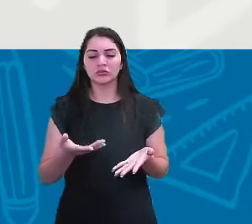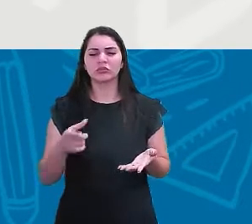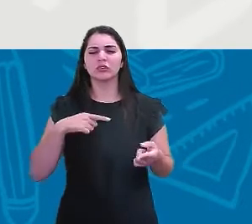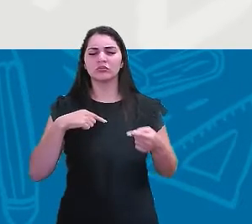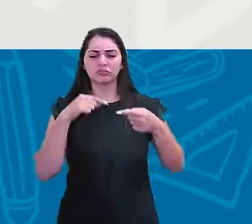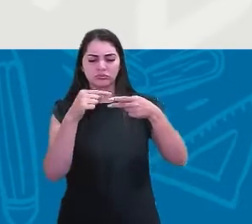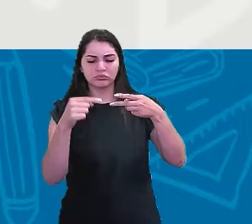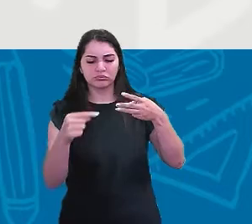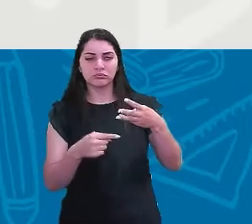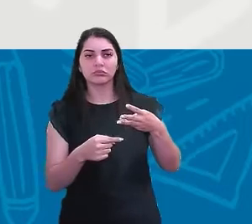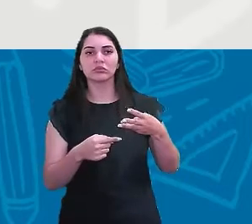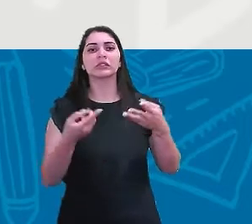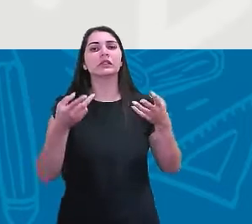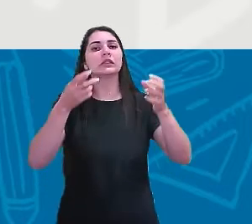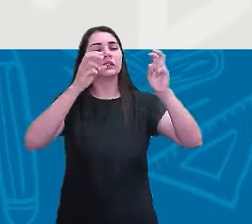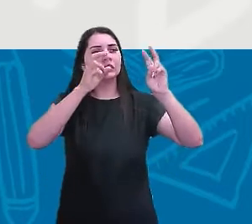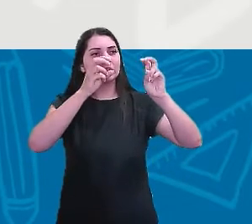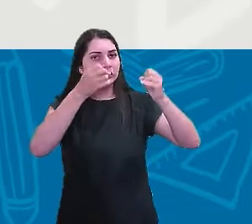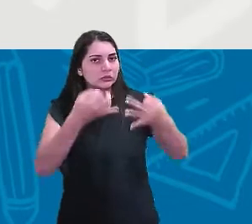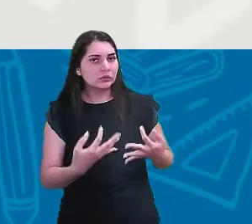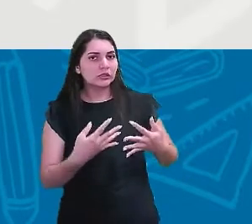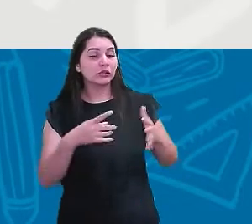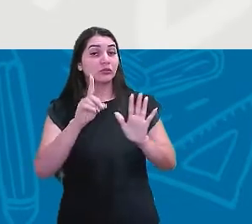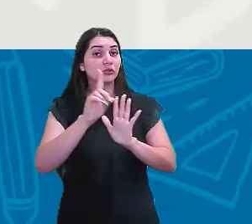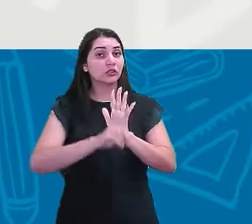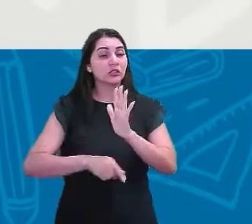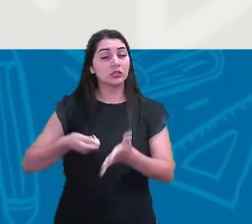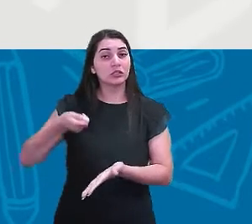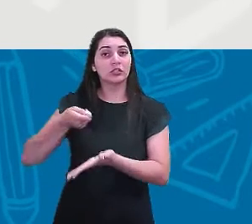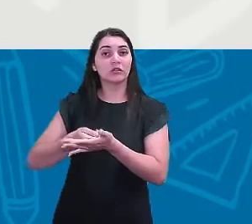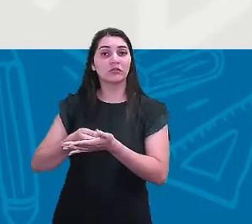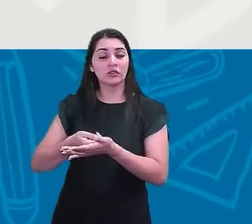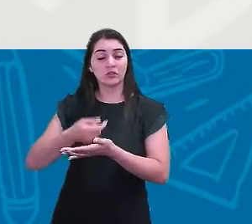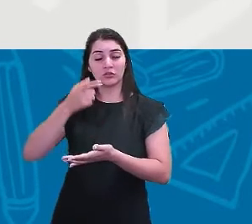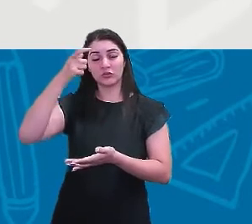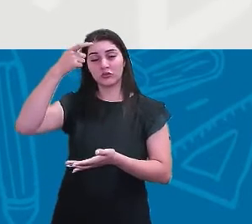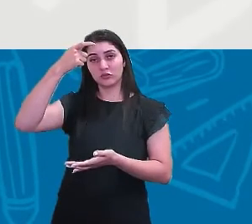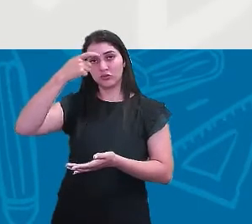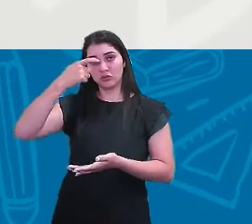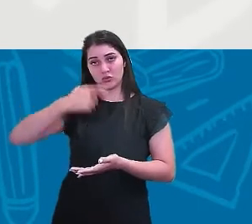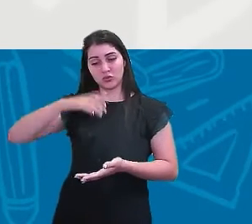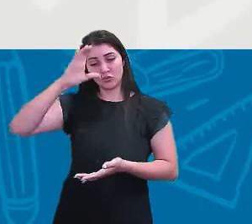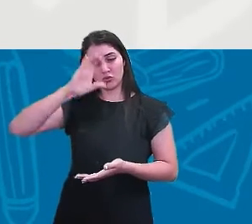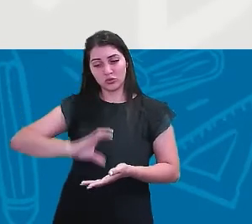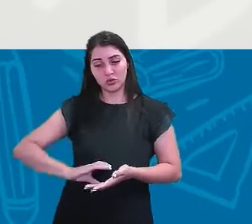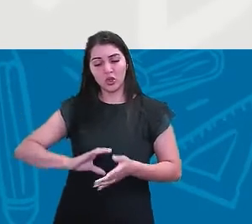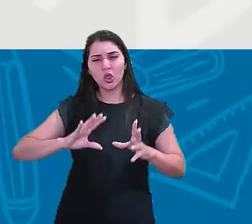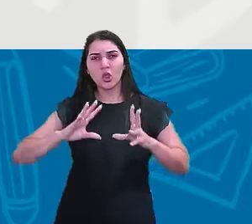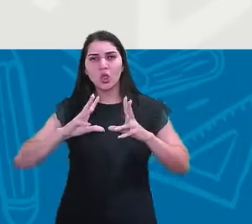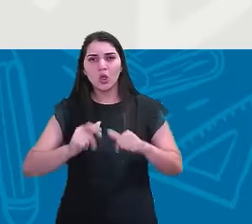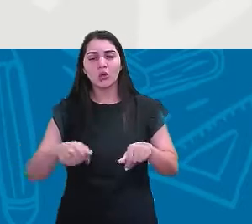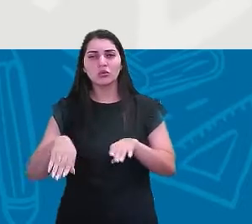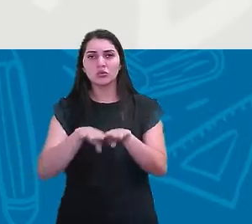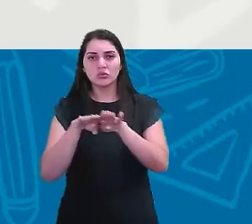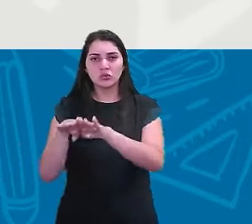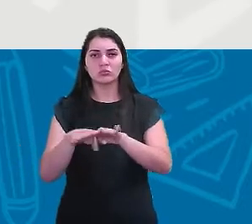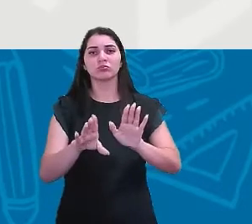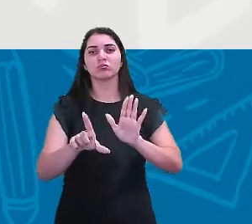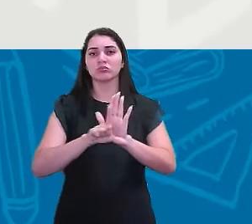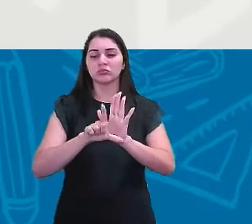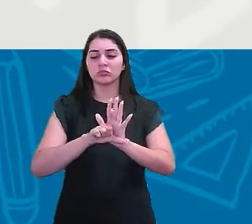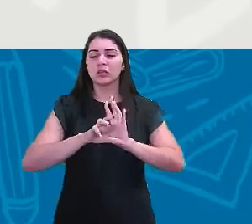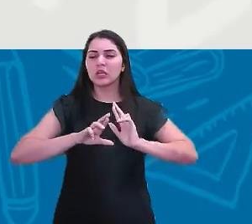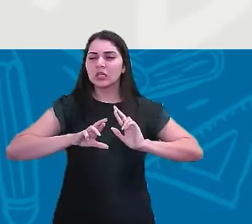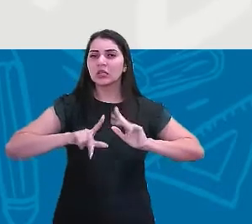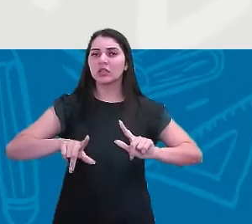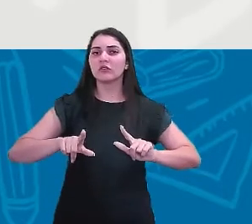pontos, tá? A gente falou sobre os direitos e deveres do cidadão. Falamos aí que todos são iguais perante a lei. Falamos a